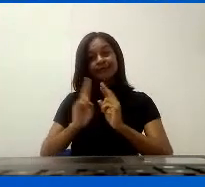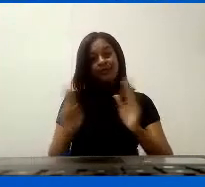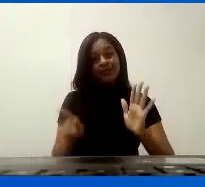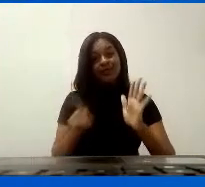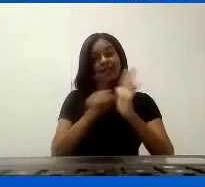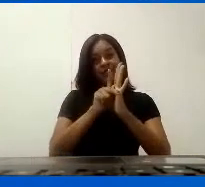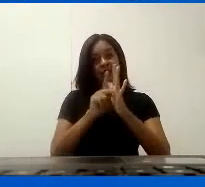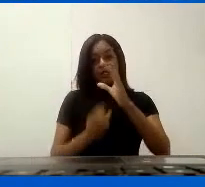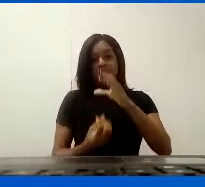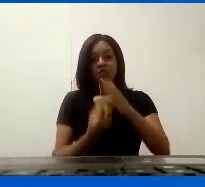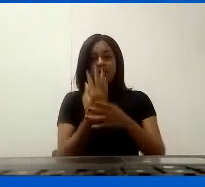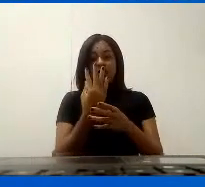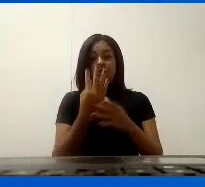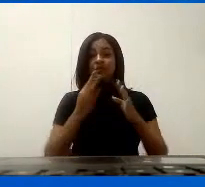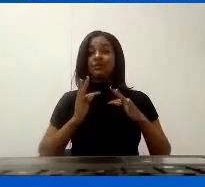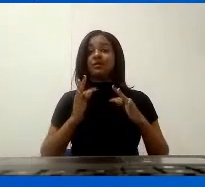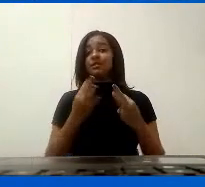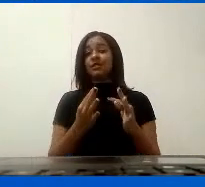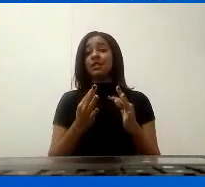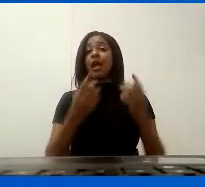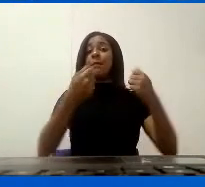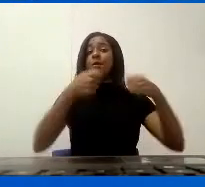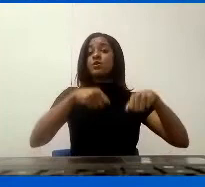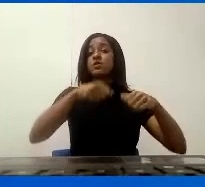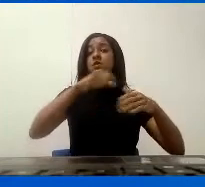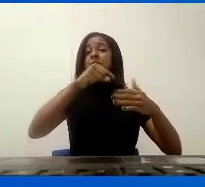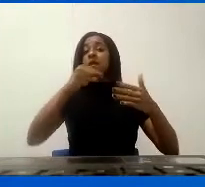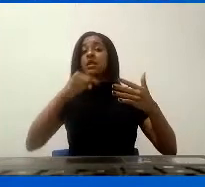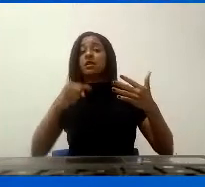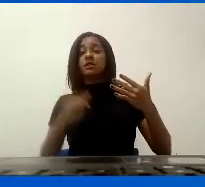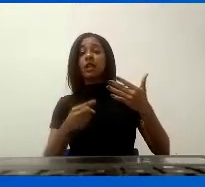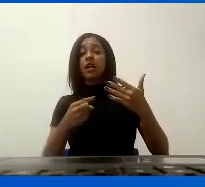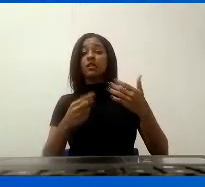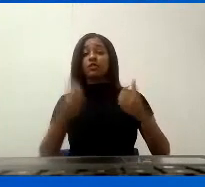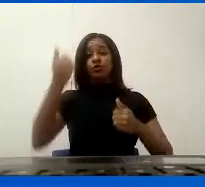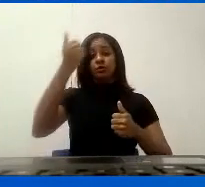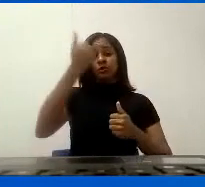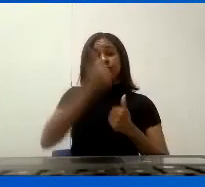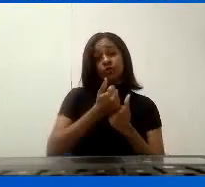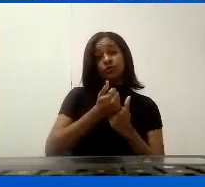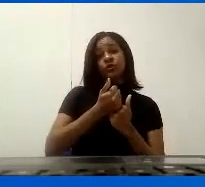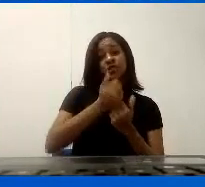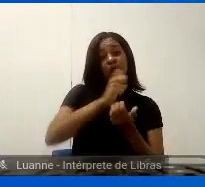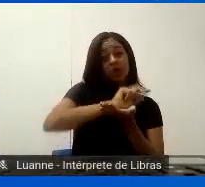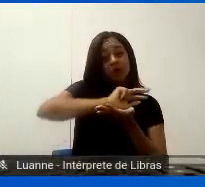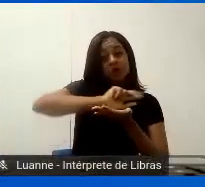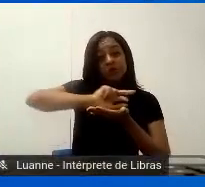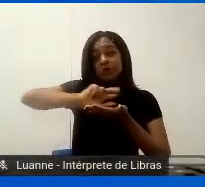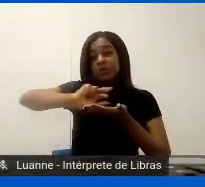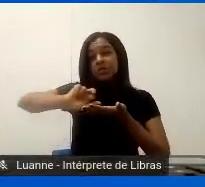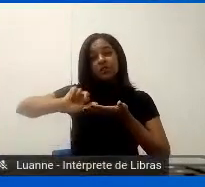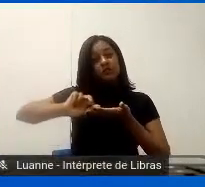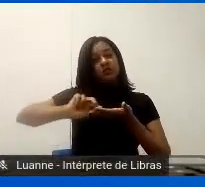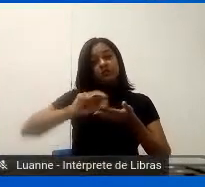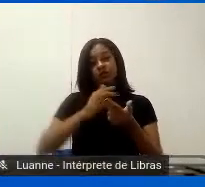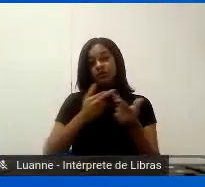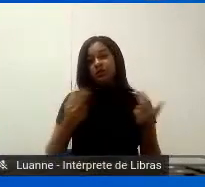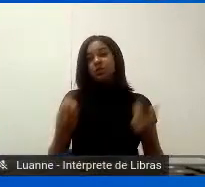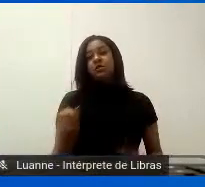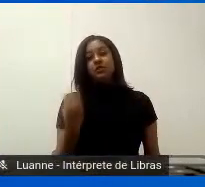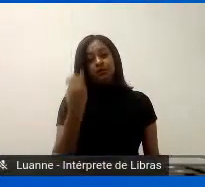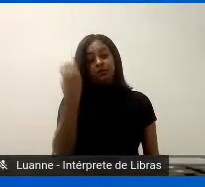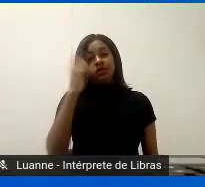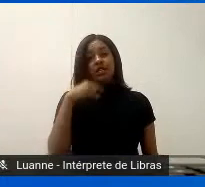tecnologia as possibilidades de substituição né E tantas outras fatores né que são importantes que a gente vai